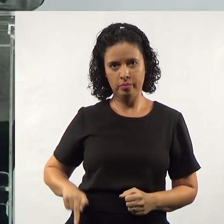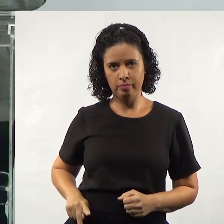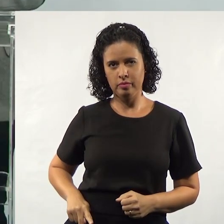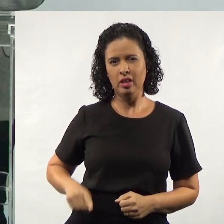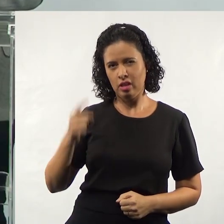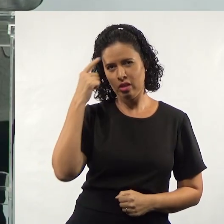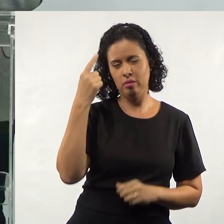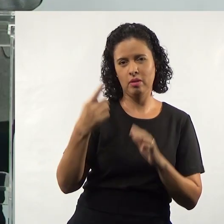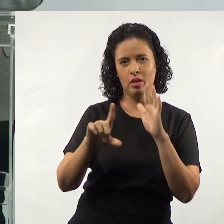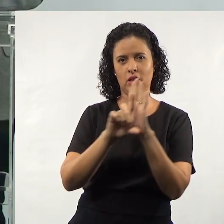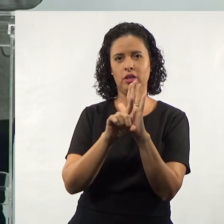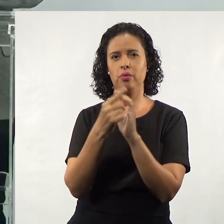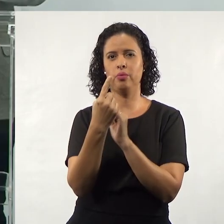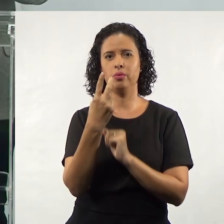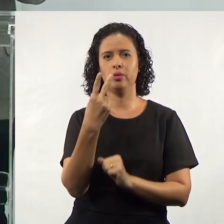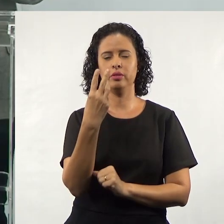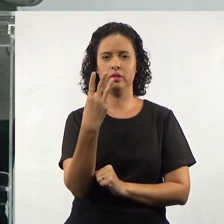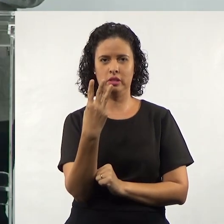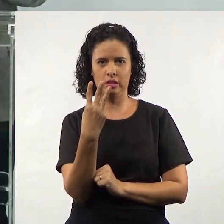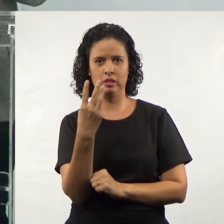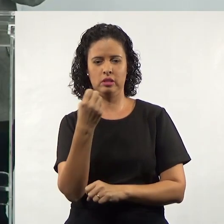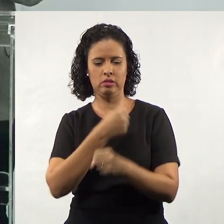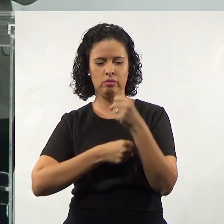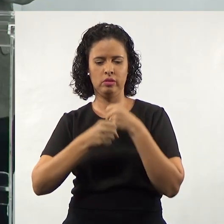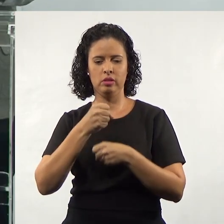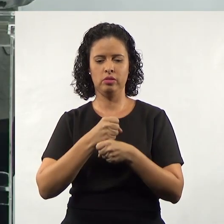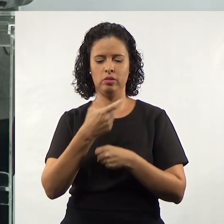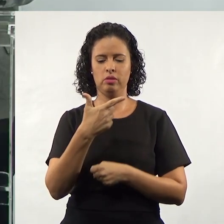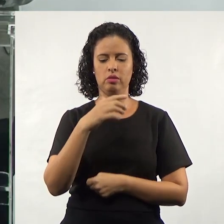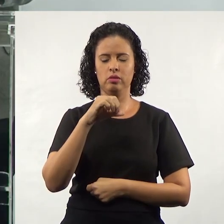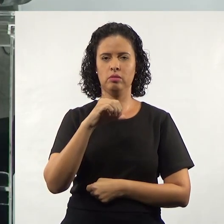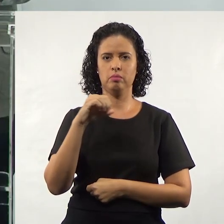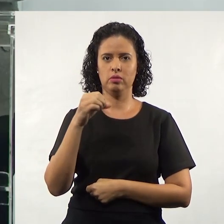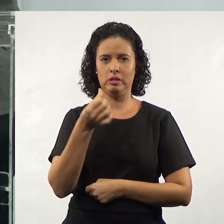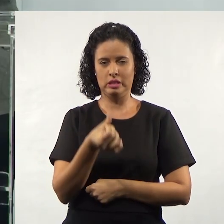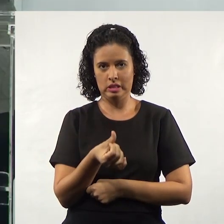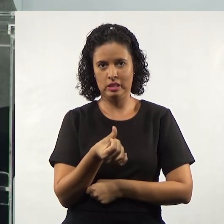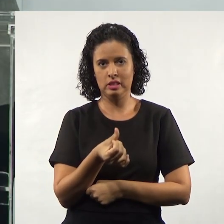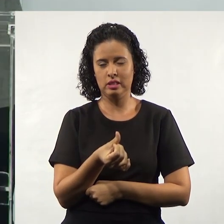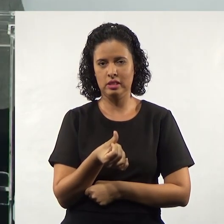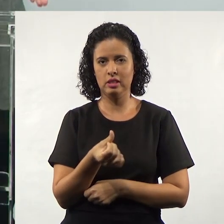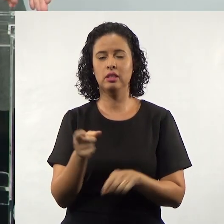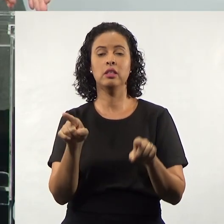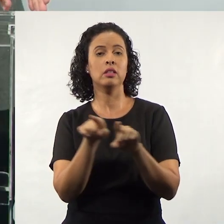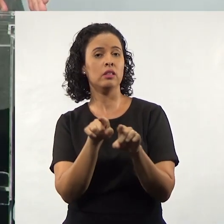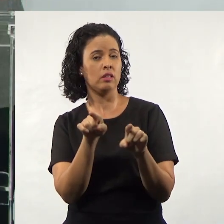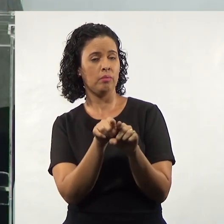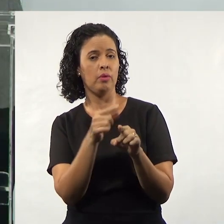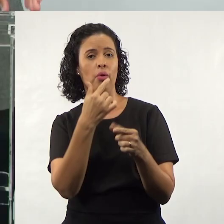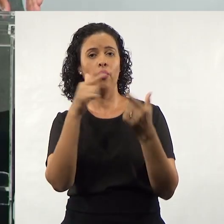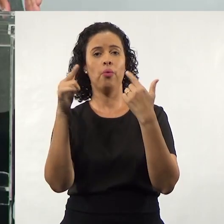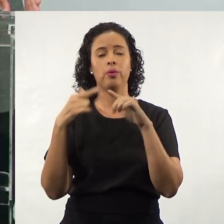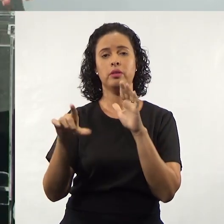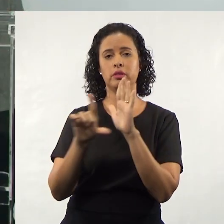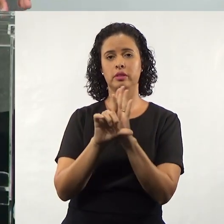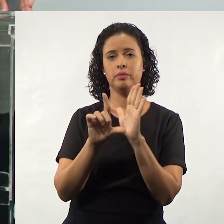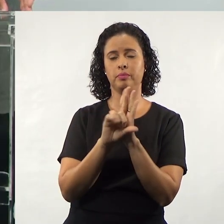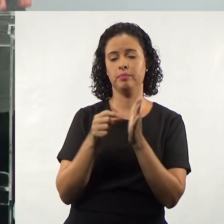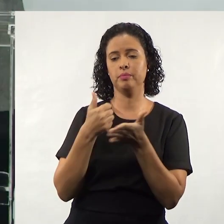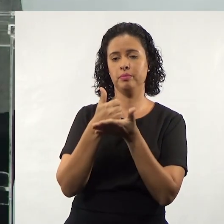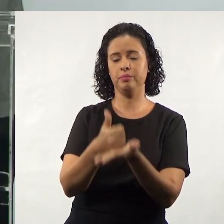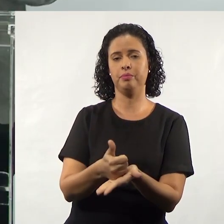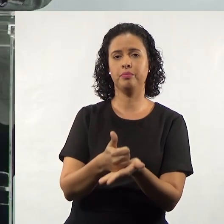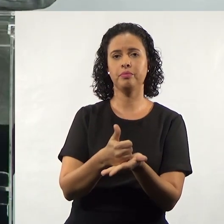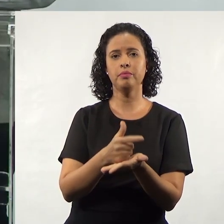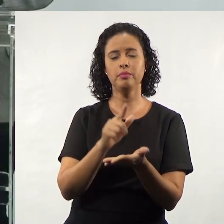123 de 2006. Assim como foram criadas tantas outras para poder trazer resultados melhores e